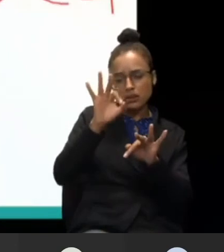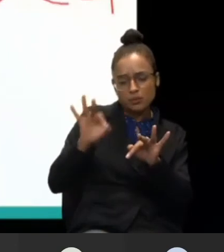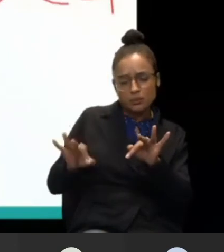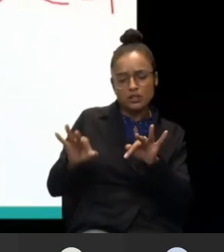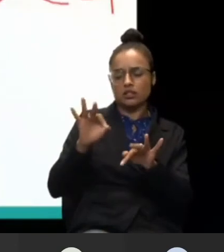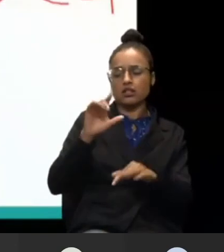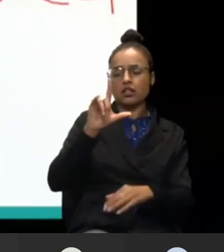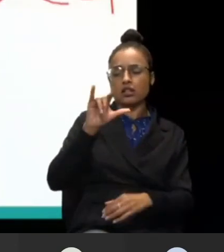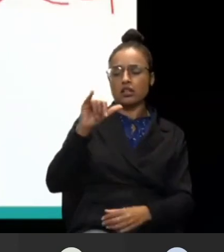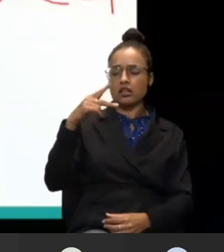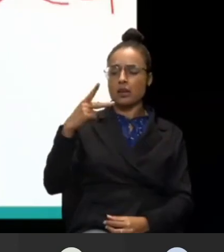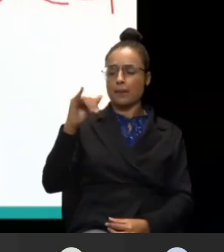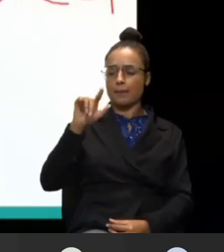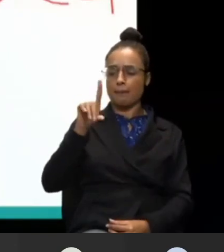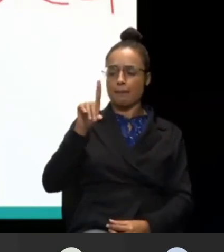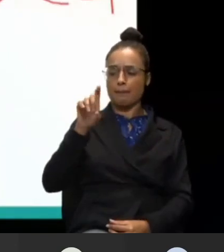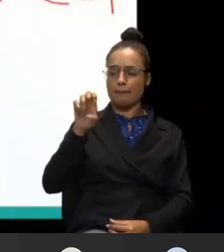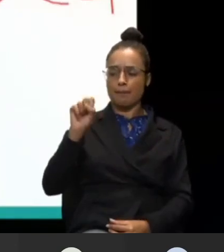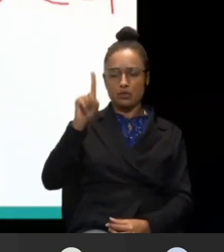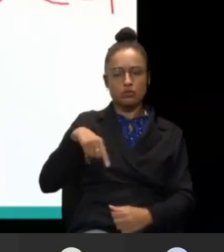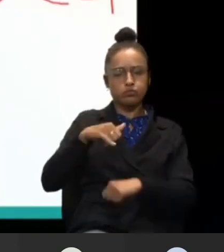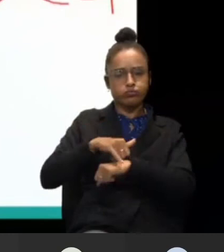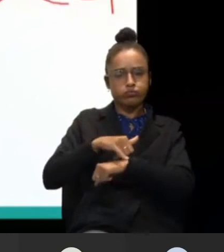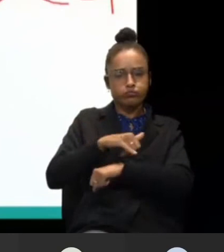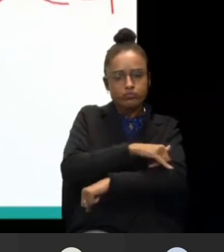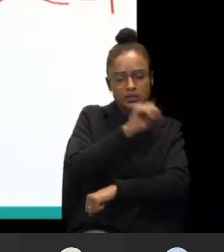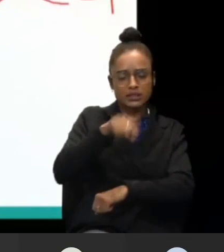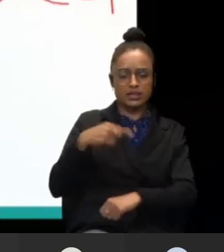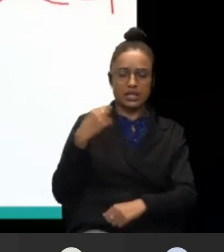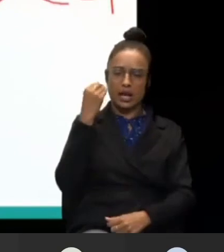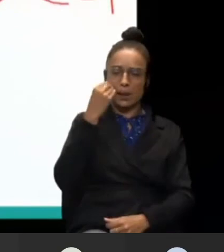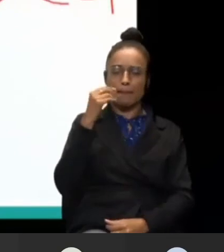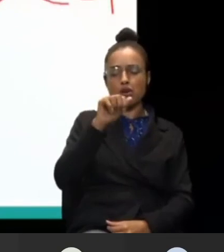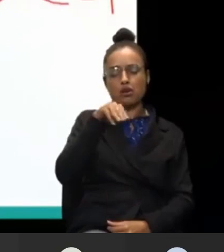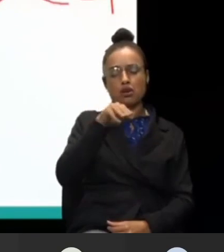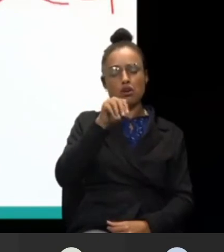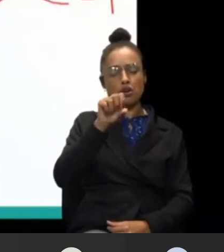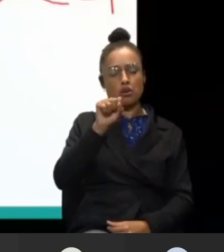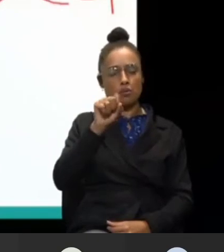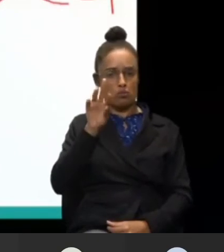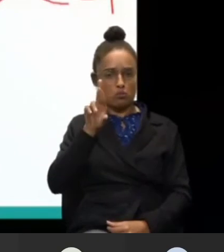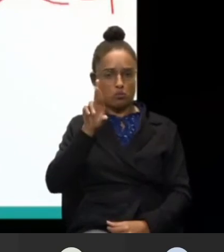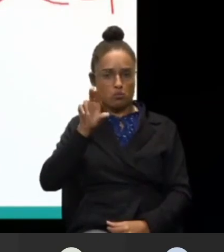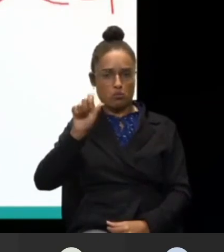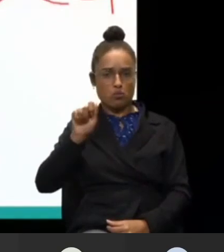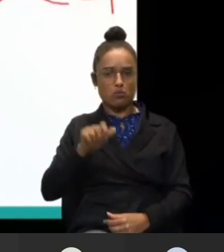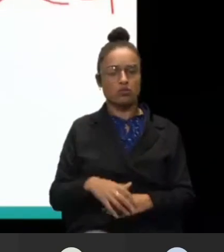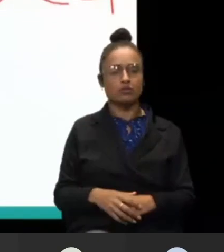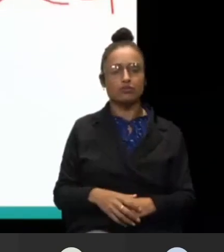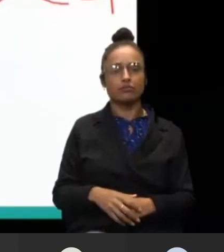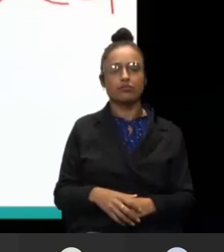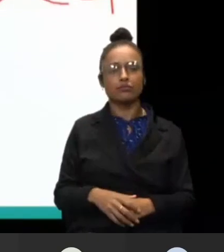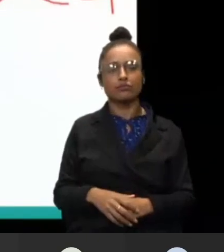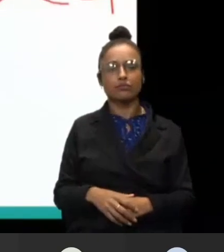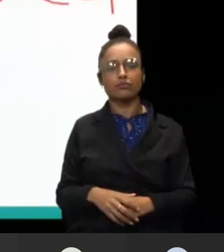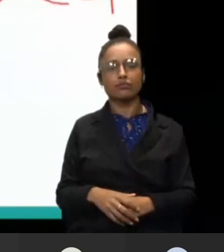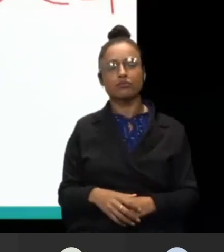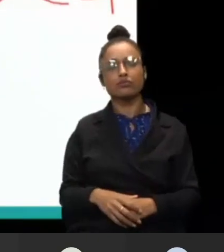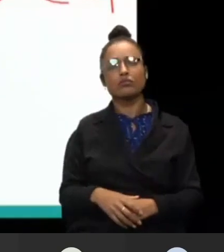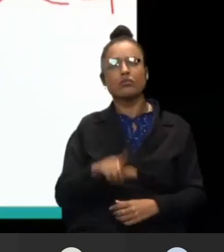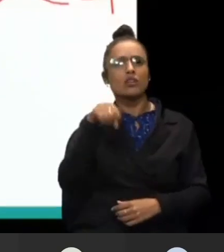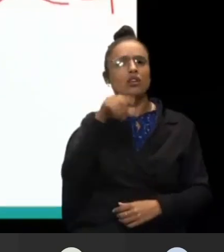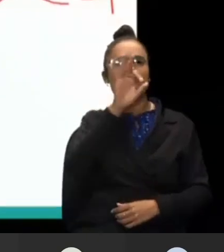de lipídios da amostra. Então, aí nós teremos a porcentagem final de lipídios da nossa amostra.